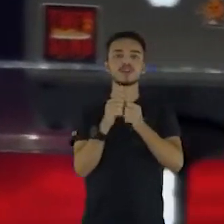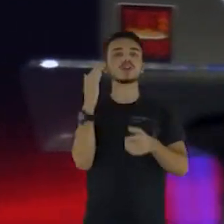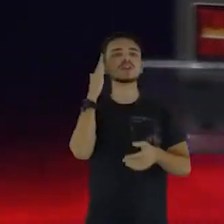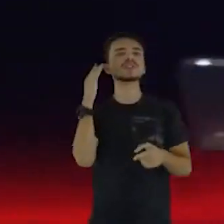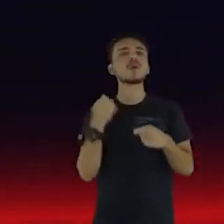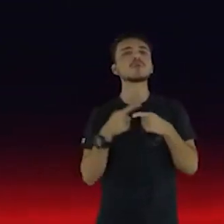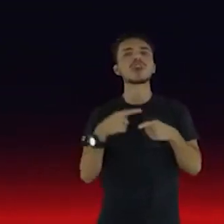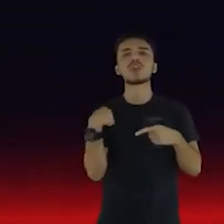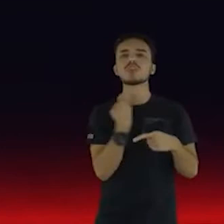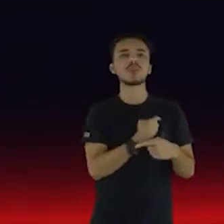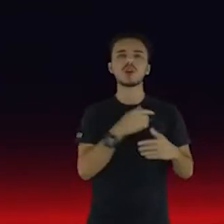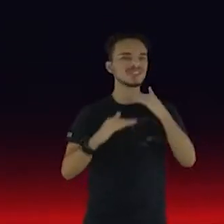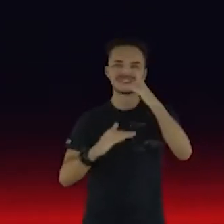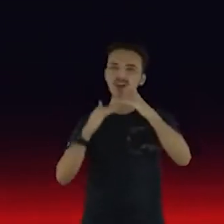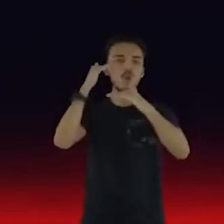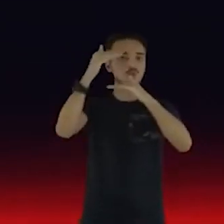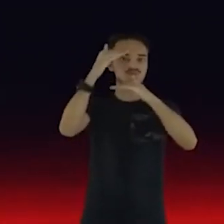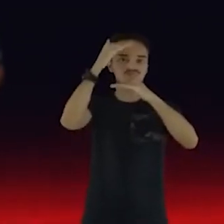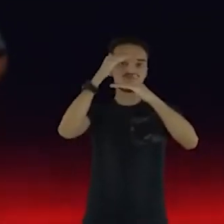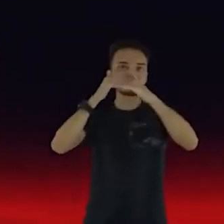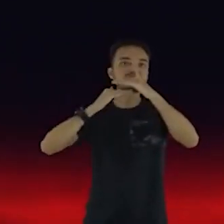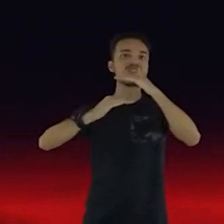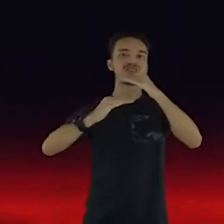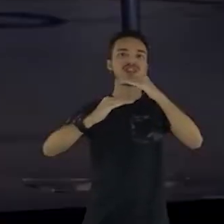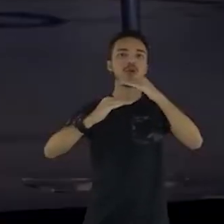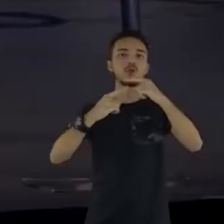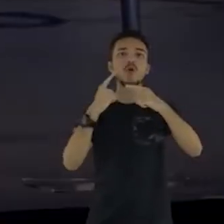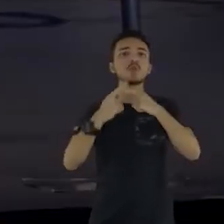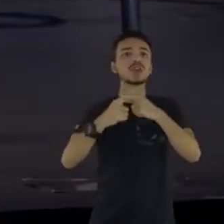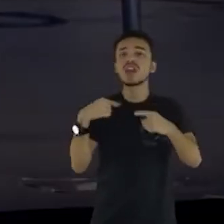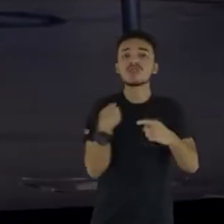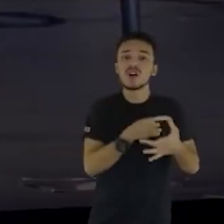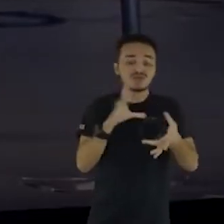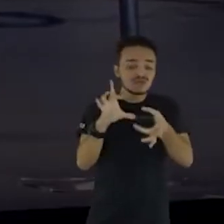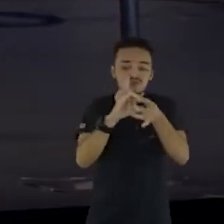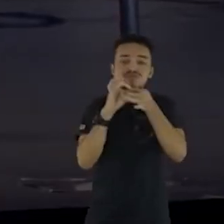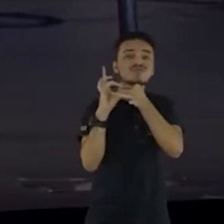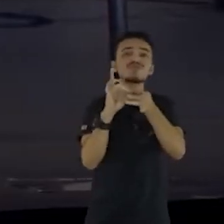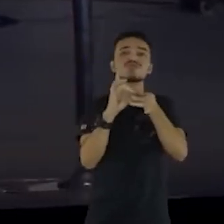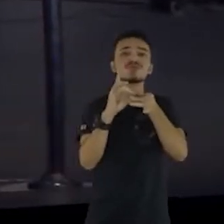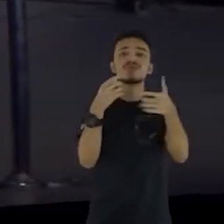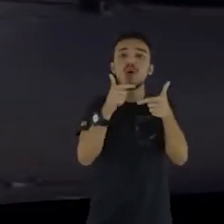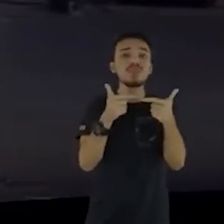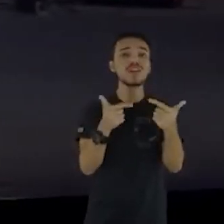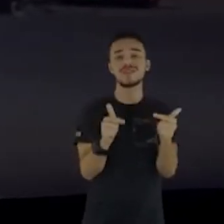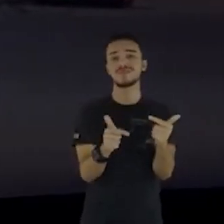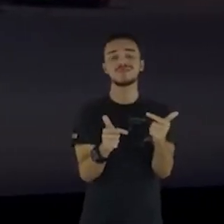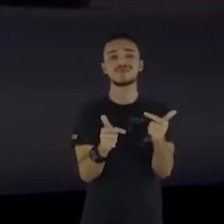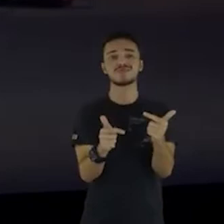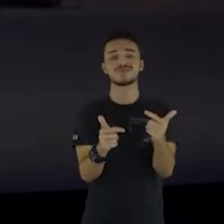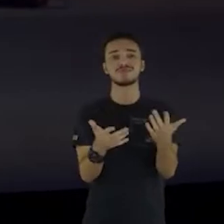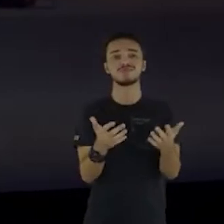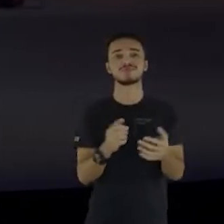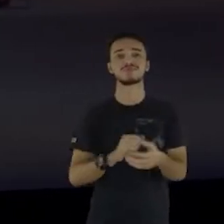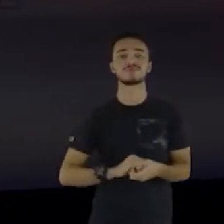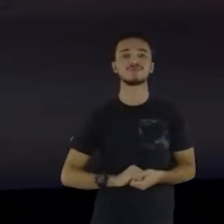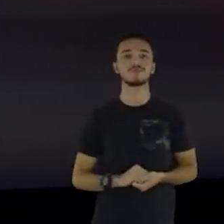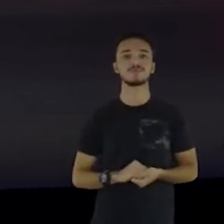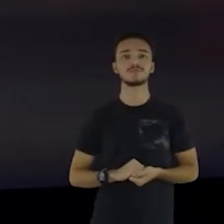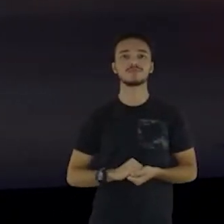cresce? Porque a gente não é um. Eu vou falar quatro coisas para você que a gente não é